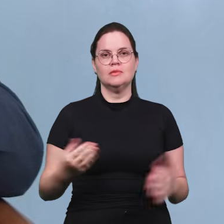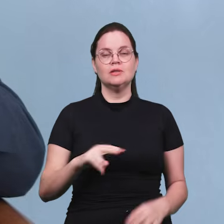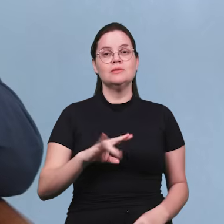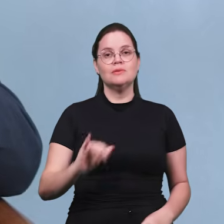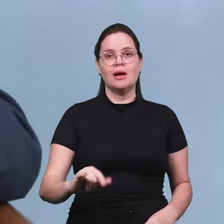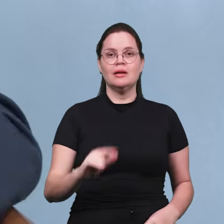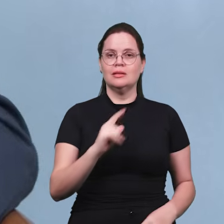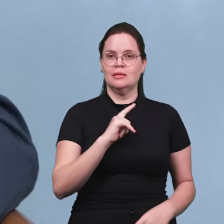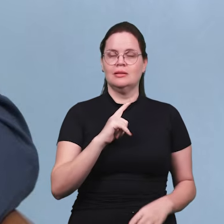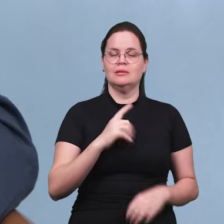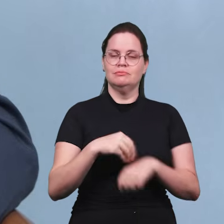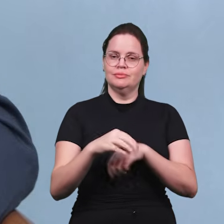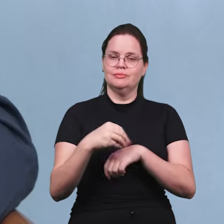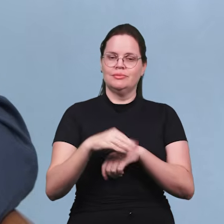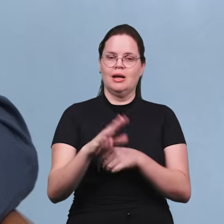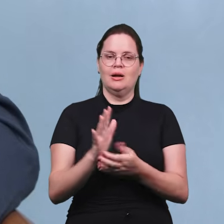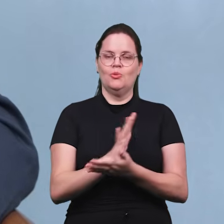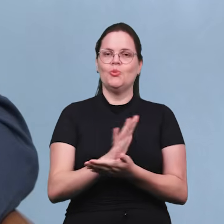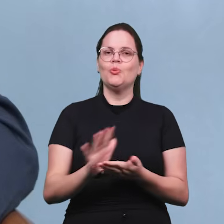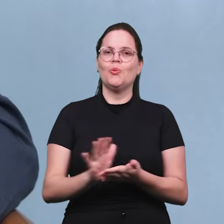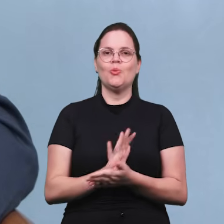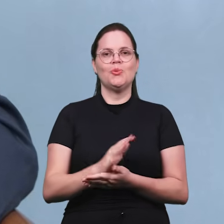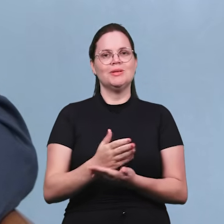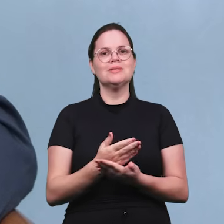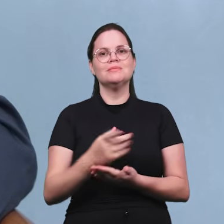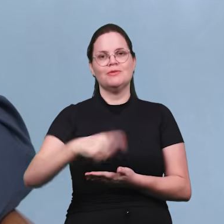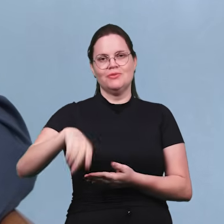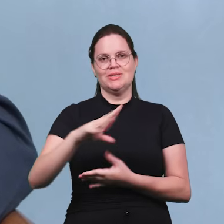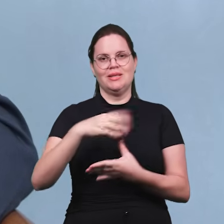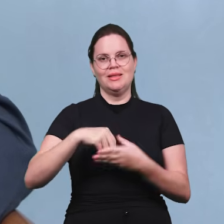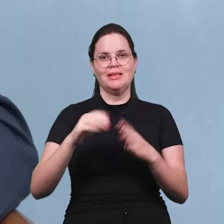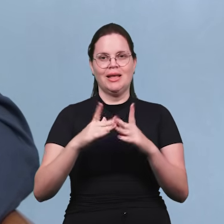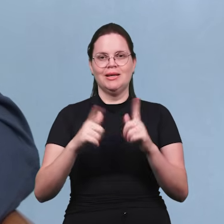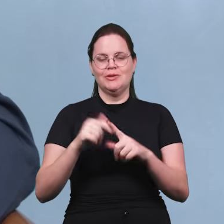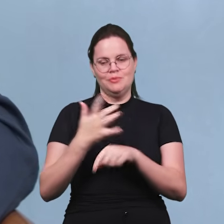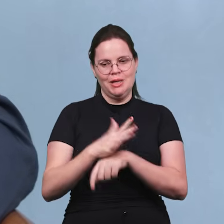algumas sugestões nas igrejas. O Daniel aqui